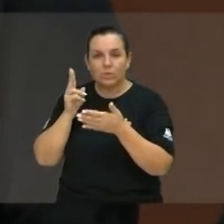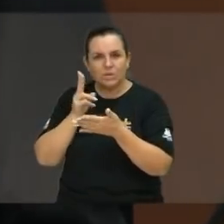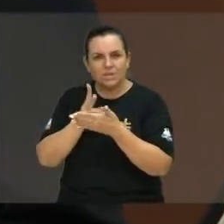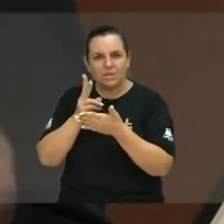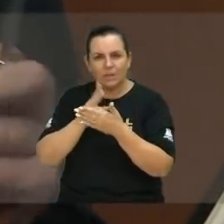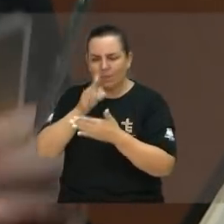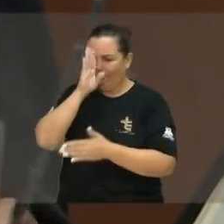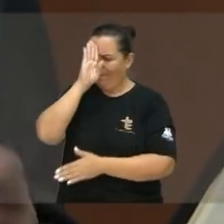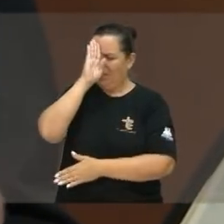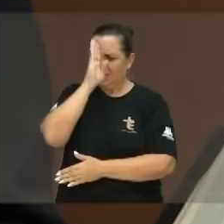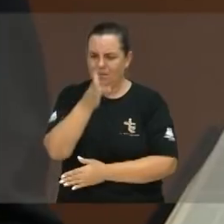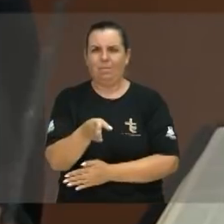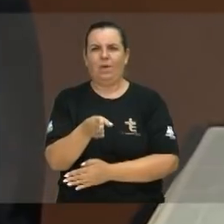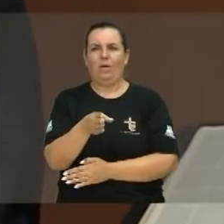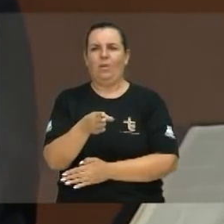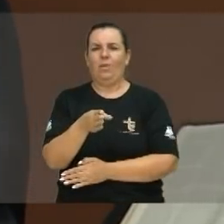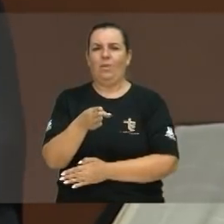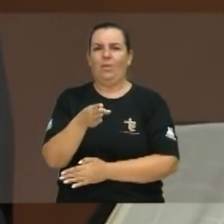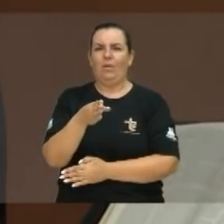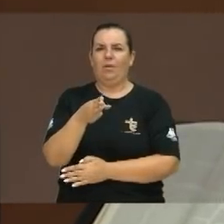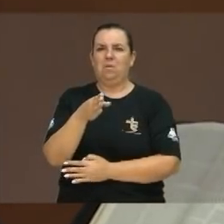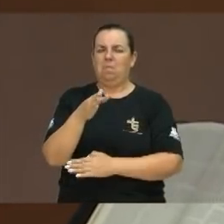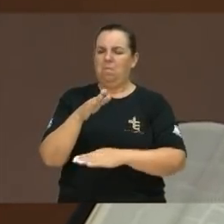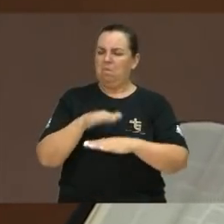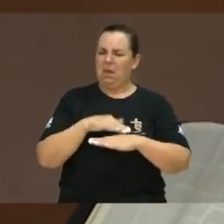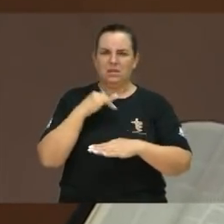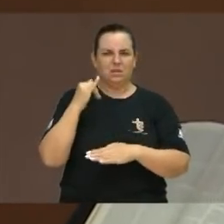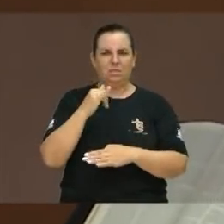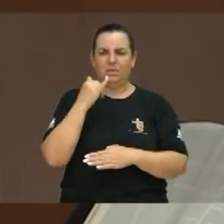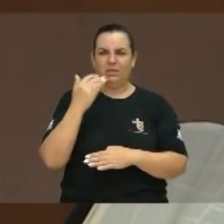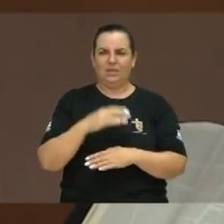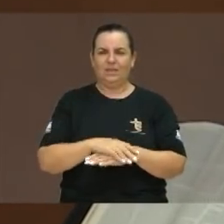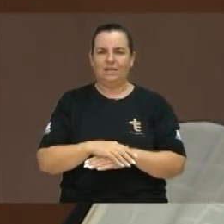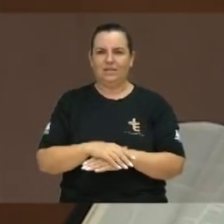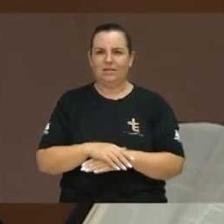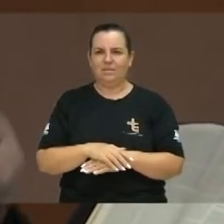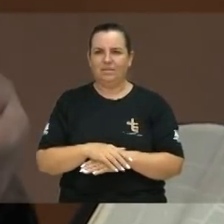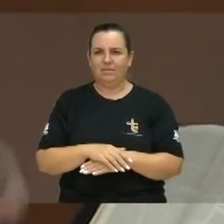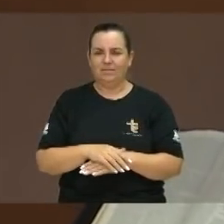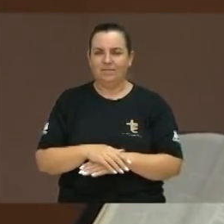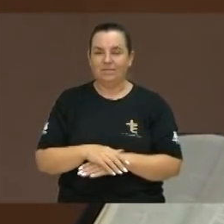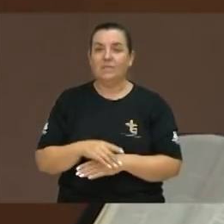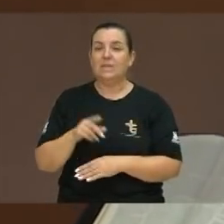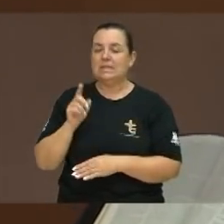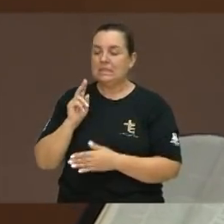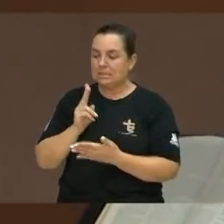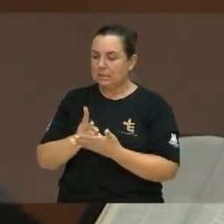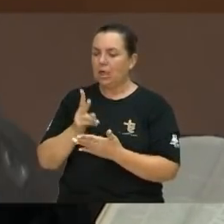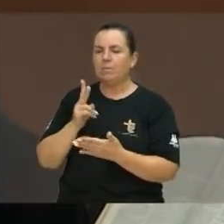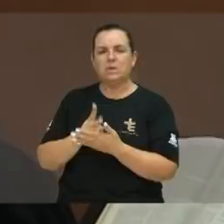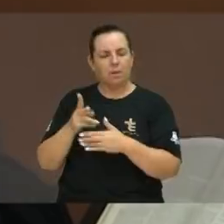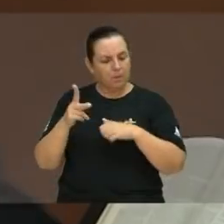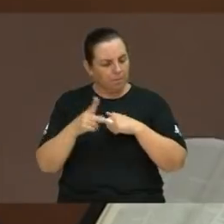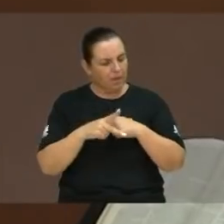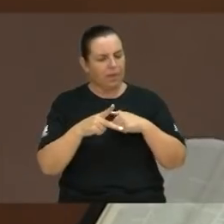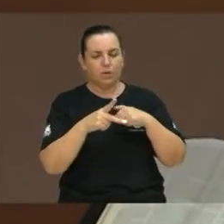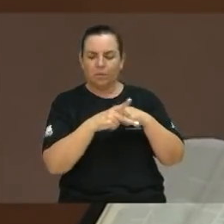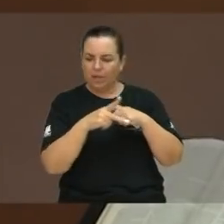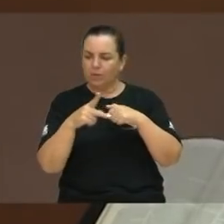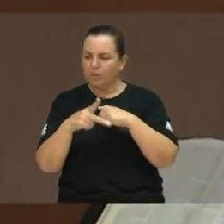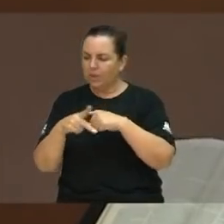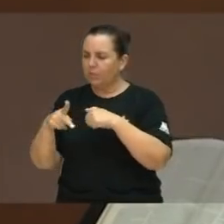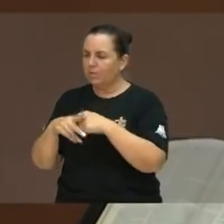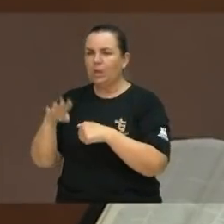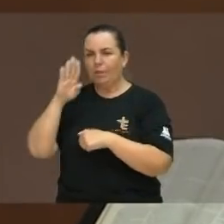o principal protagonista protagonista sempre principal fora sempre pedro o